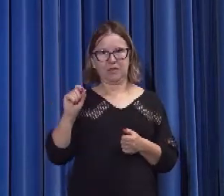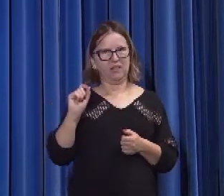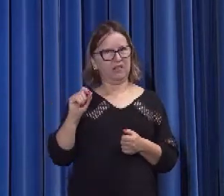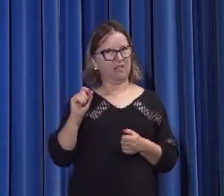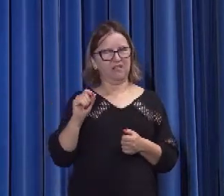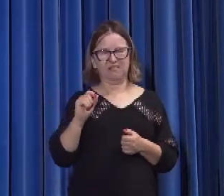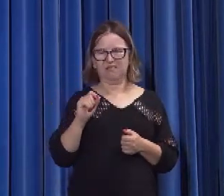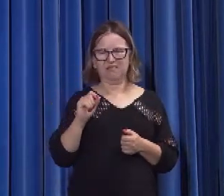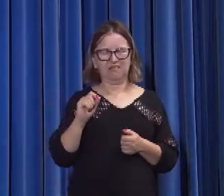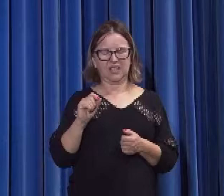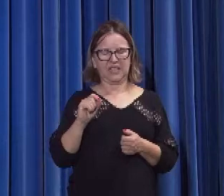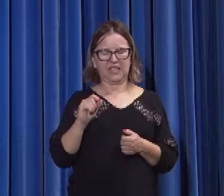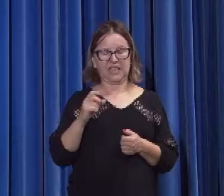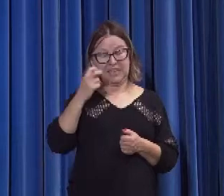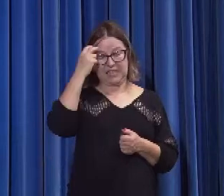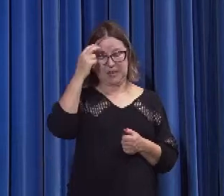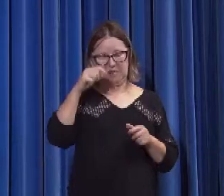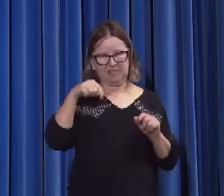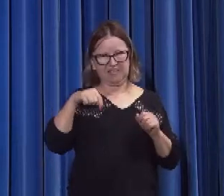secularizado.